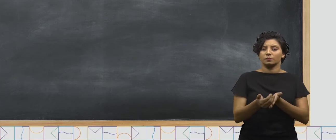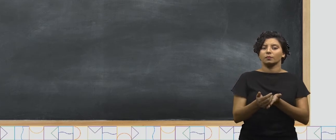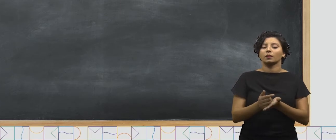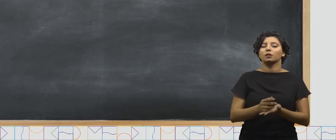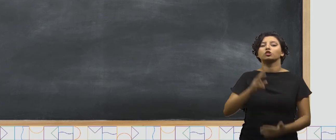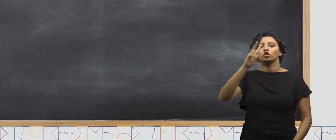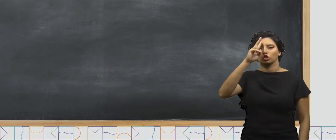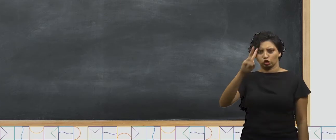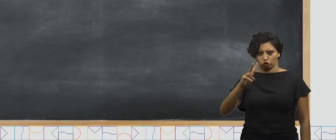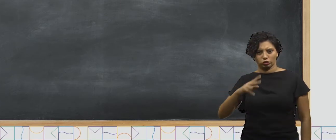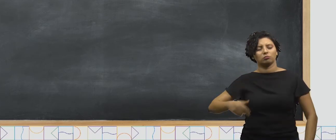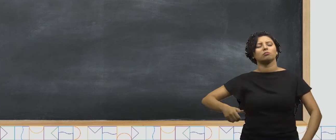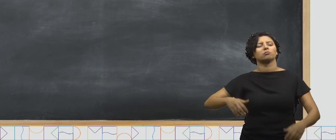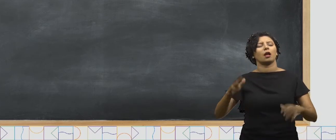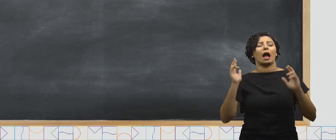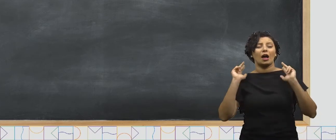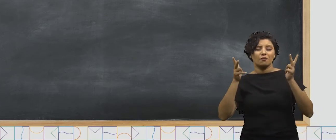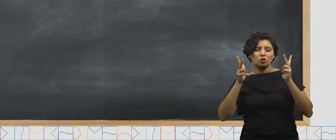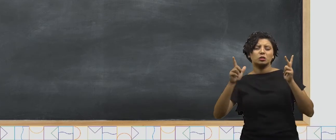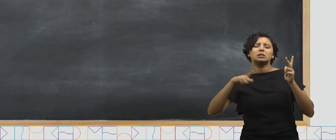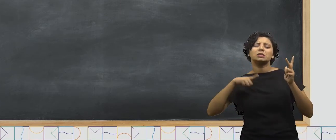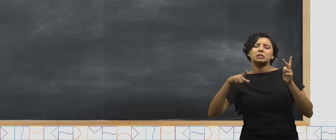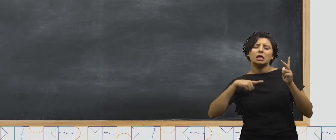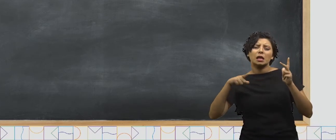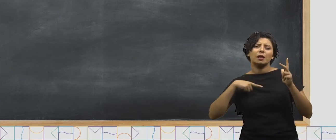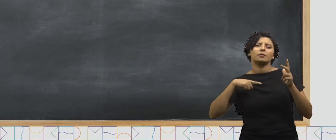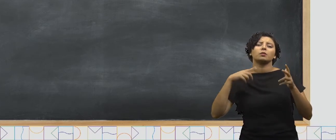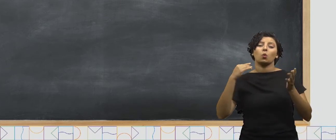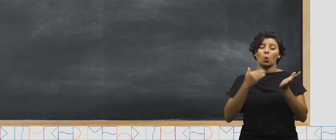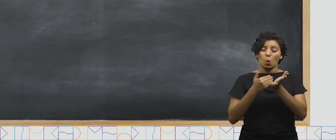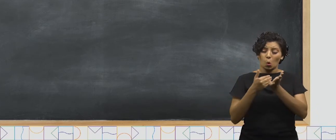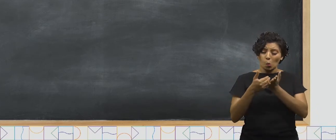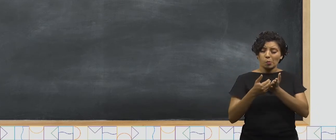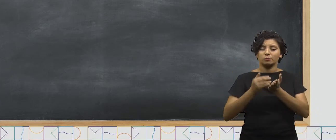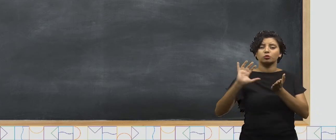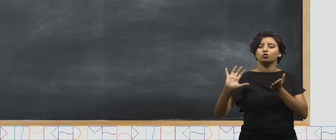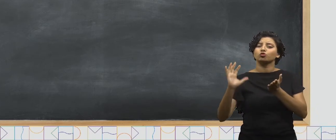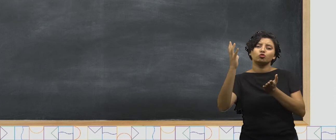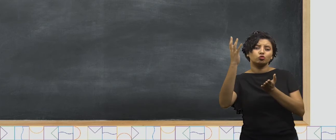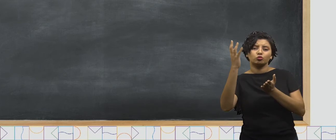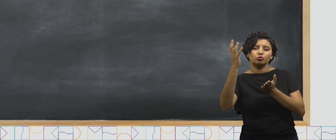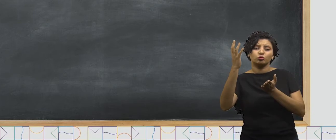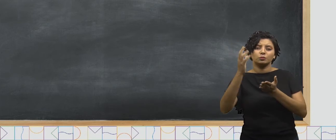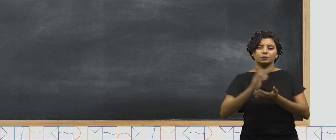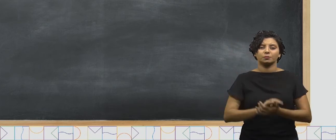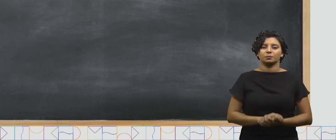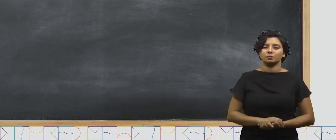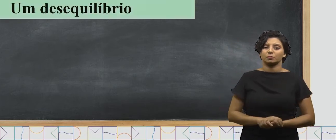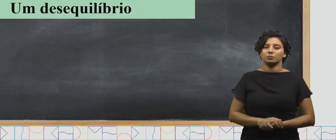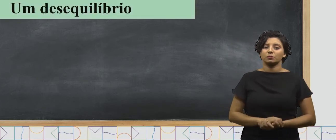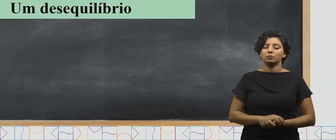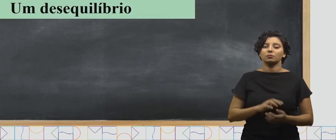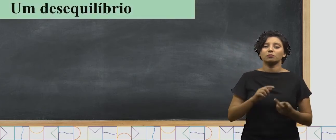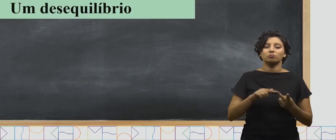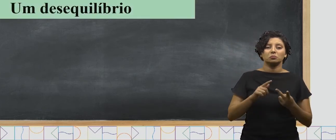inicial. Histórias de aventura sempre apresentam, logo no início, uma situação, ok?